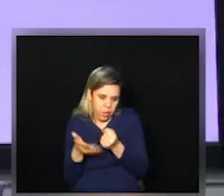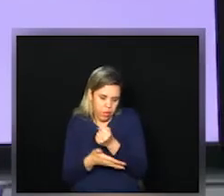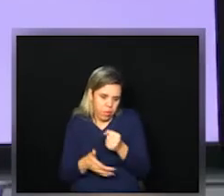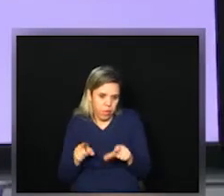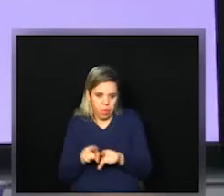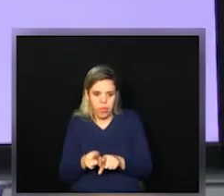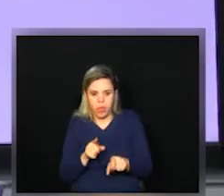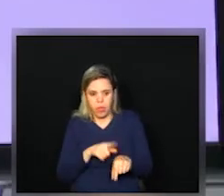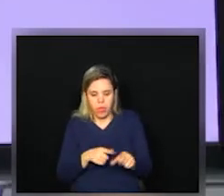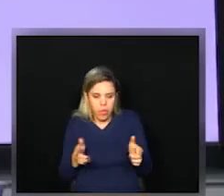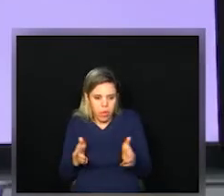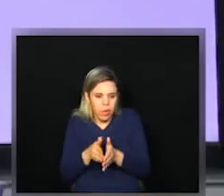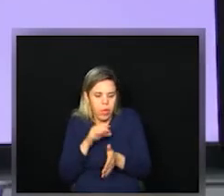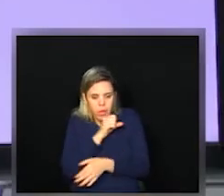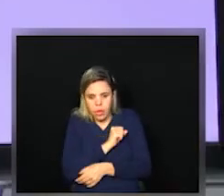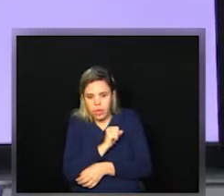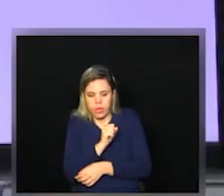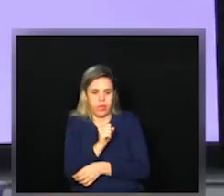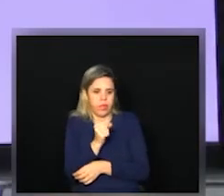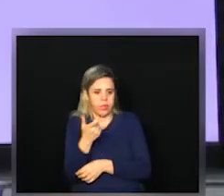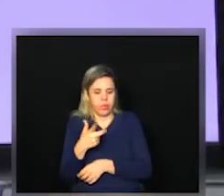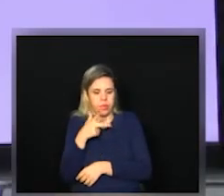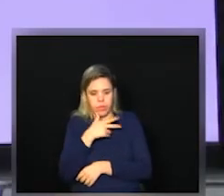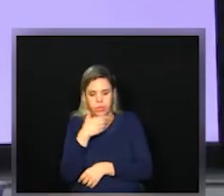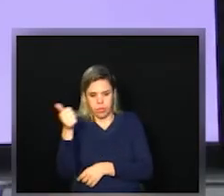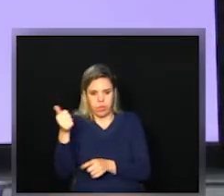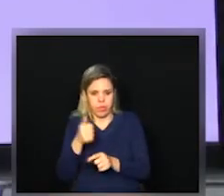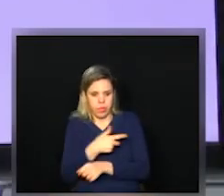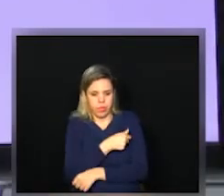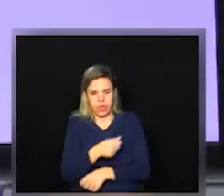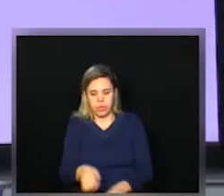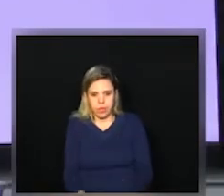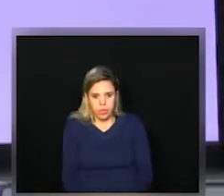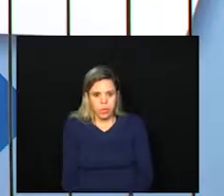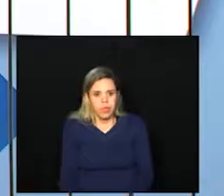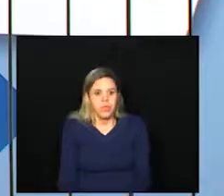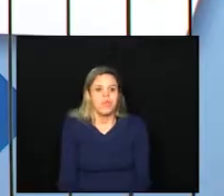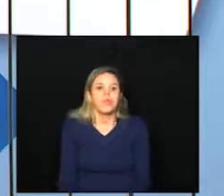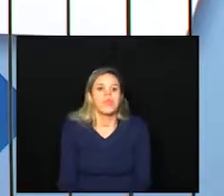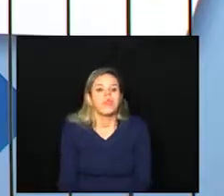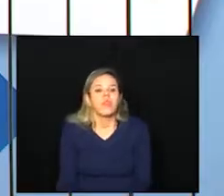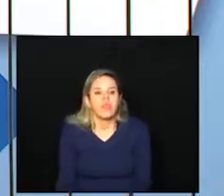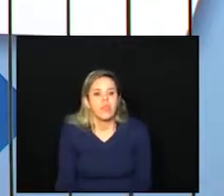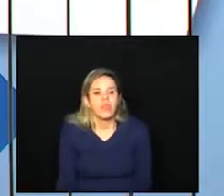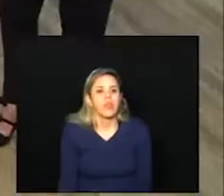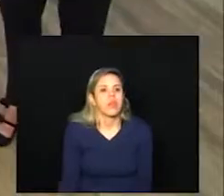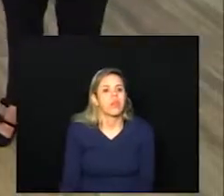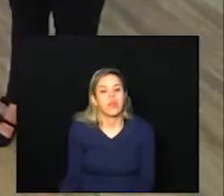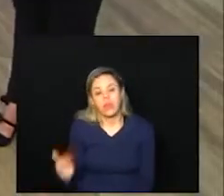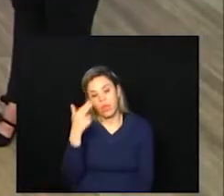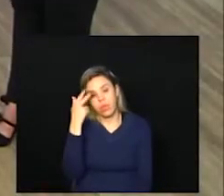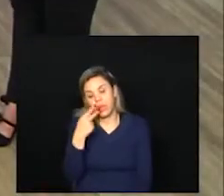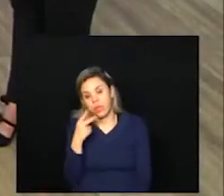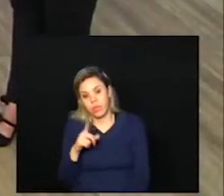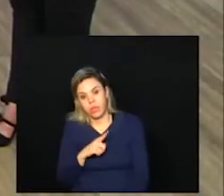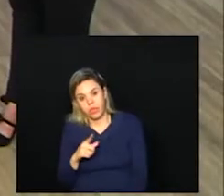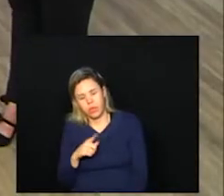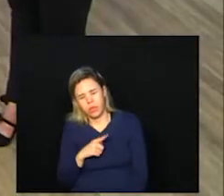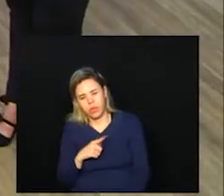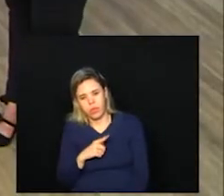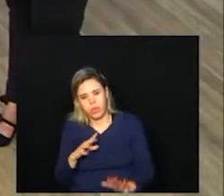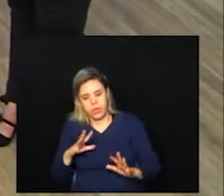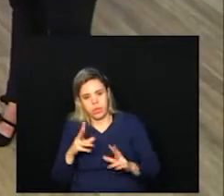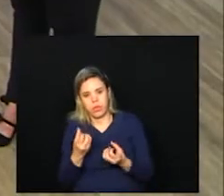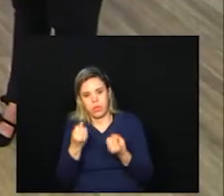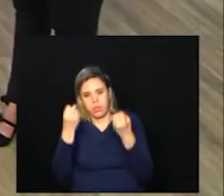e por um período mais curto, que é mais uma vantagem da vacinação. Gabriel, portanto, a gente teve aí todas